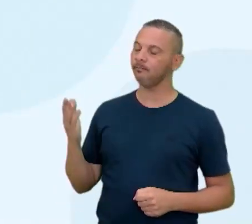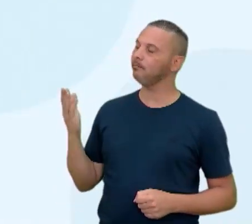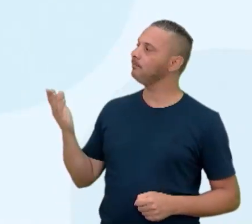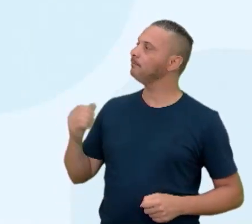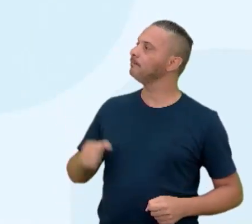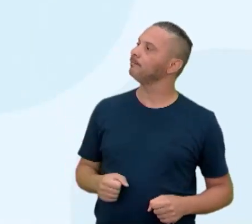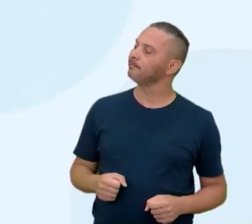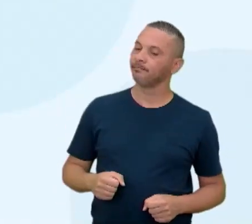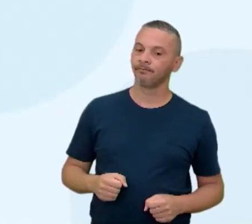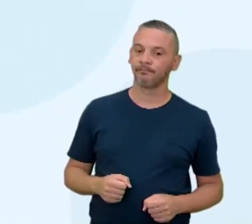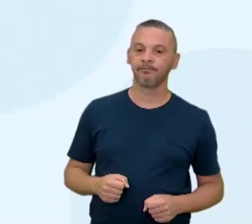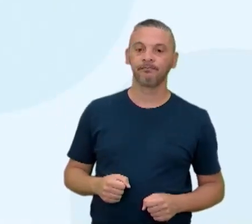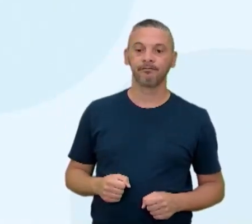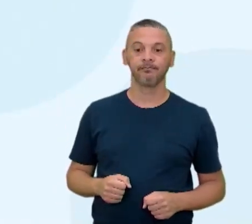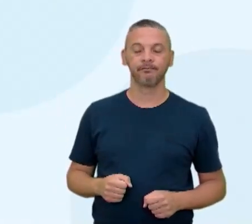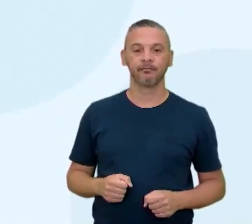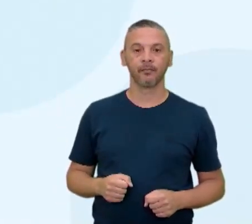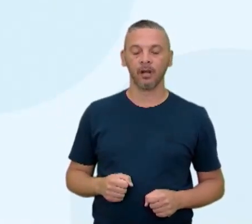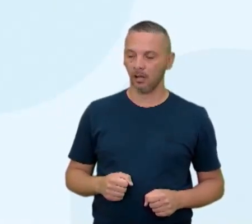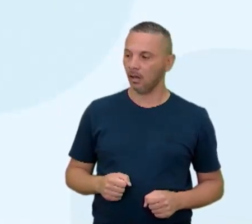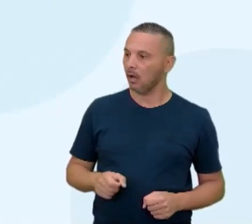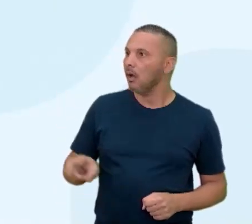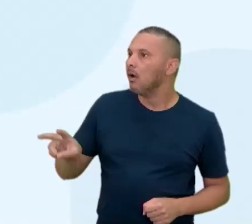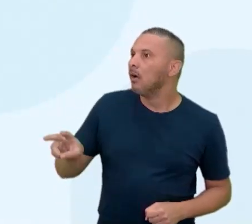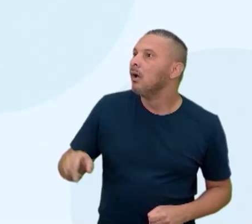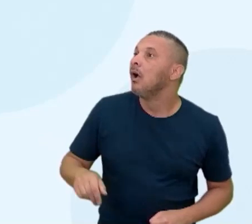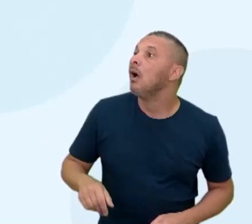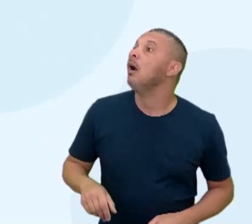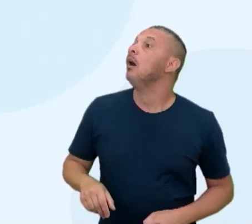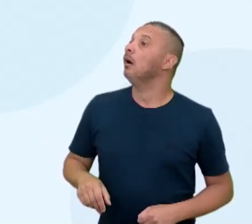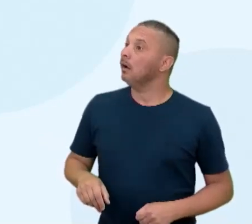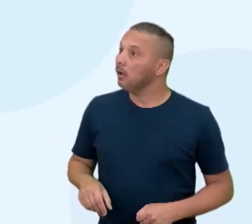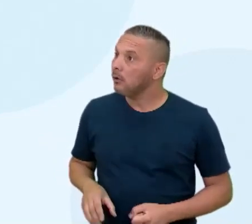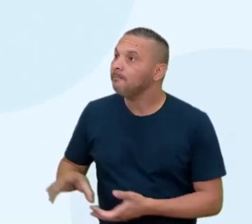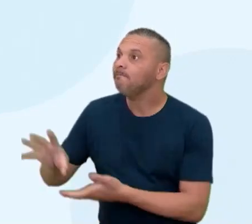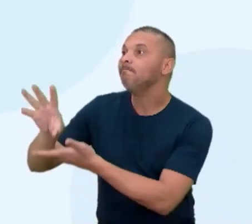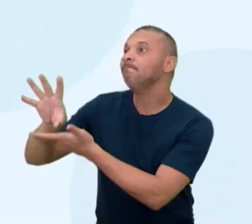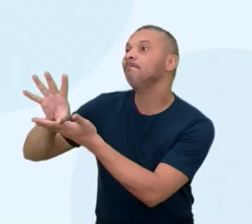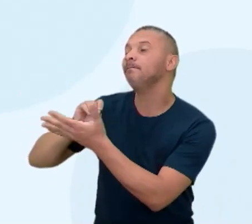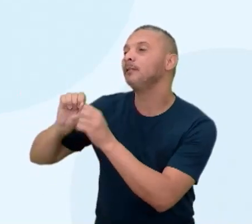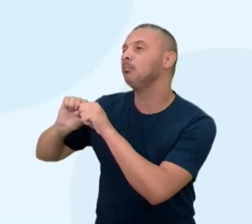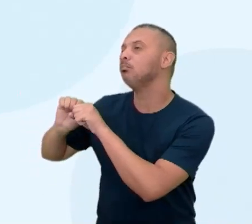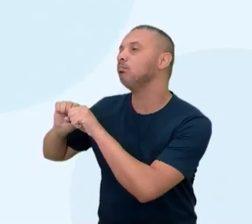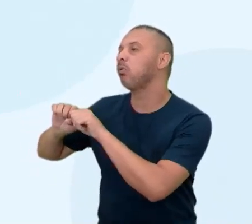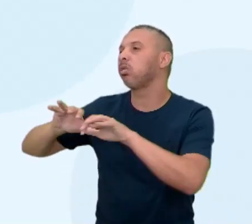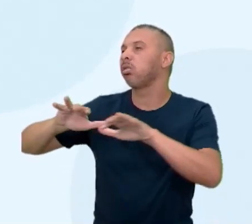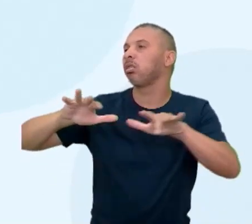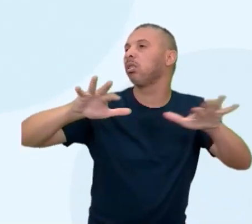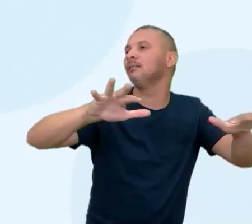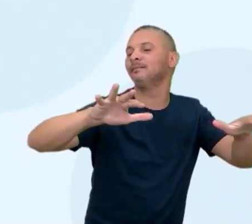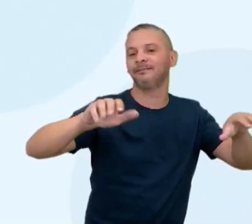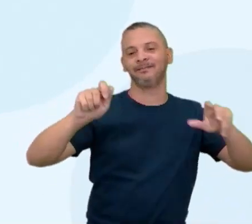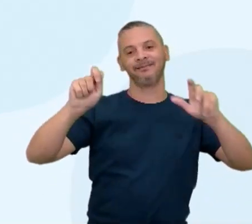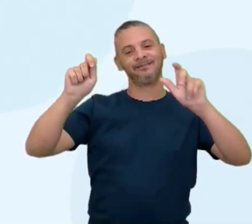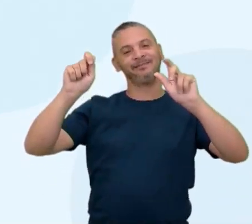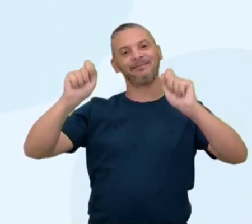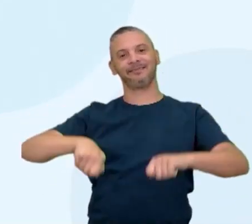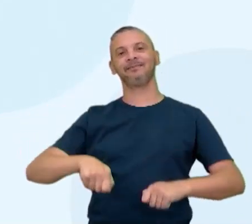Tem esse poder de inspirar. E tem também o